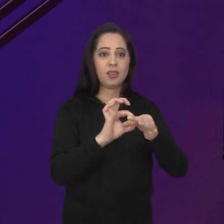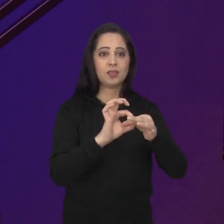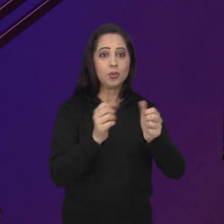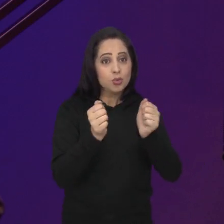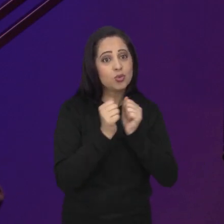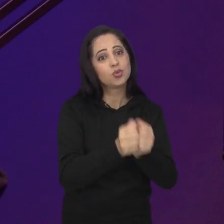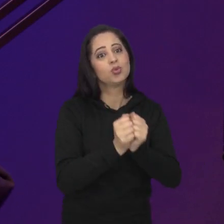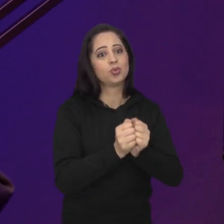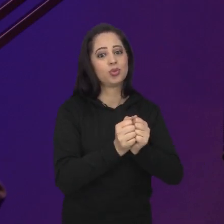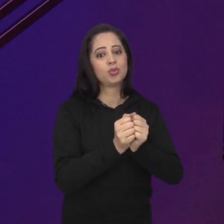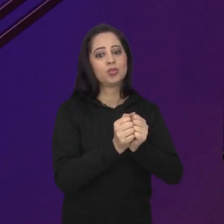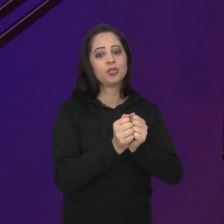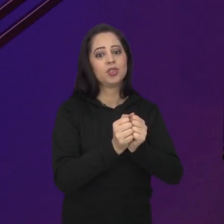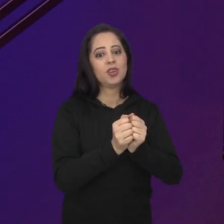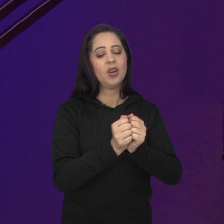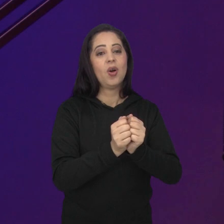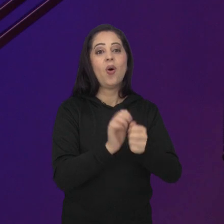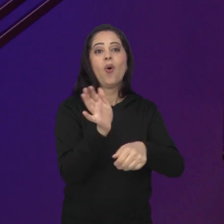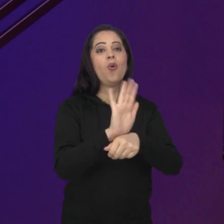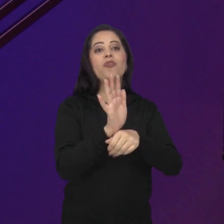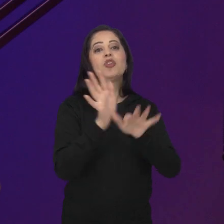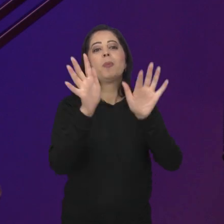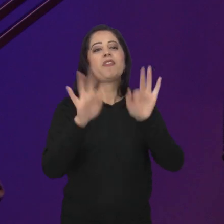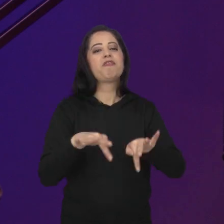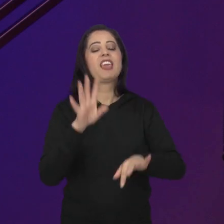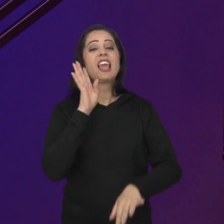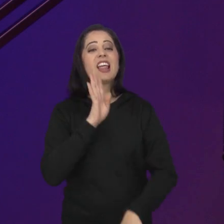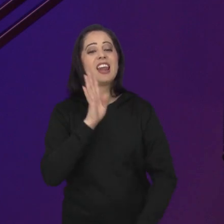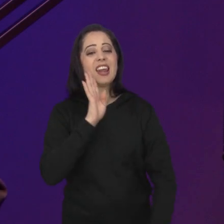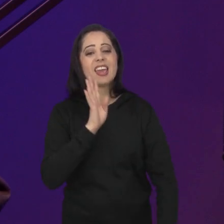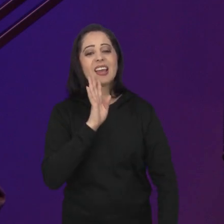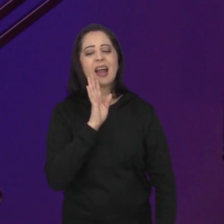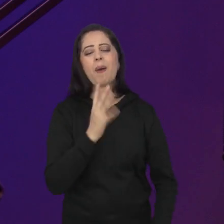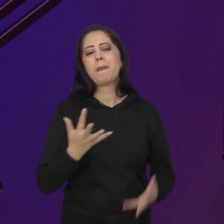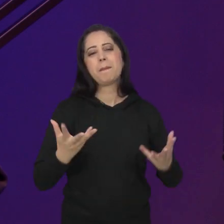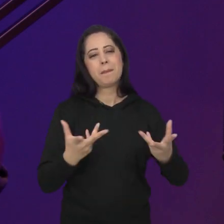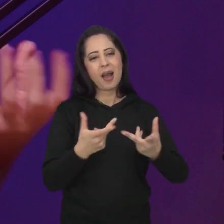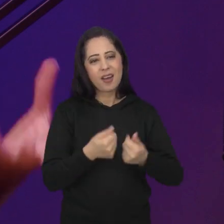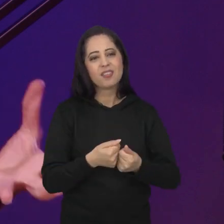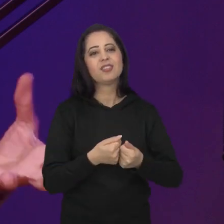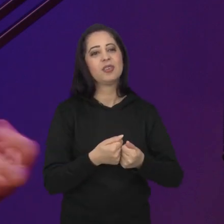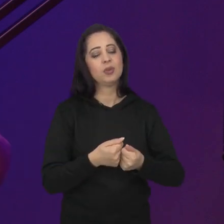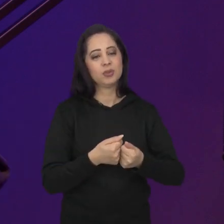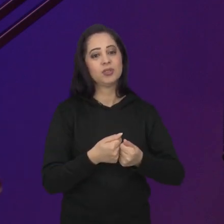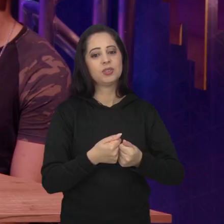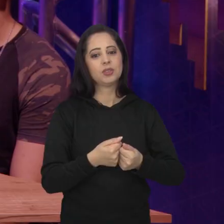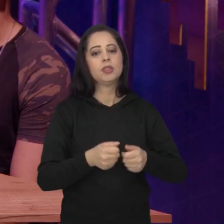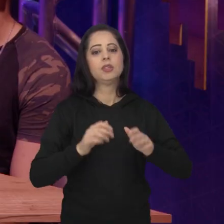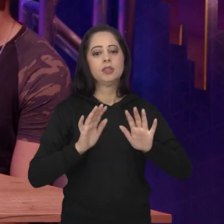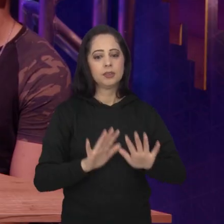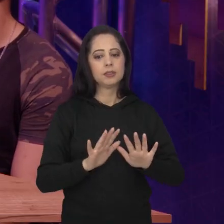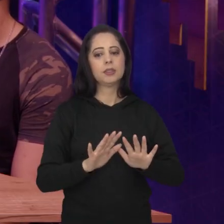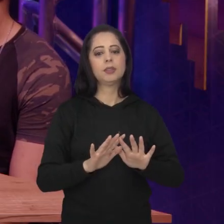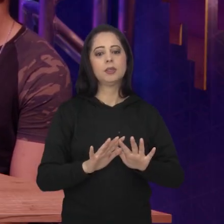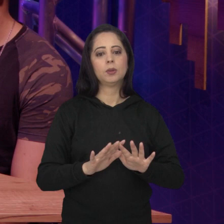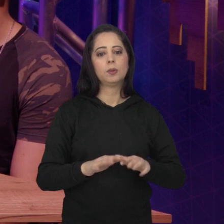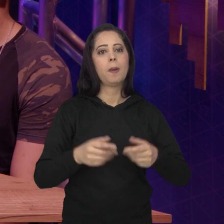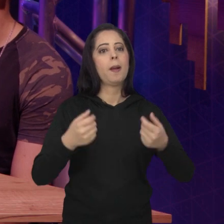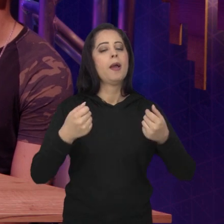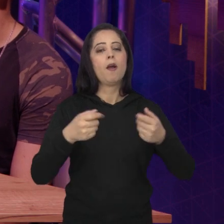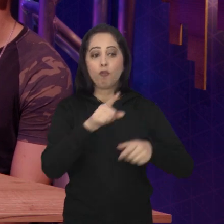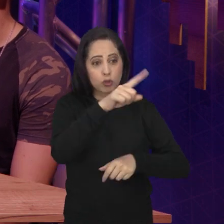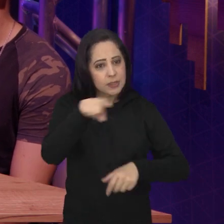sua questão, eles estão ali juntos. E por eles estarem juntos, o final do filme é um final muito legal. O filme é um filme